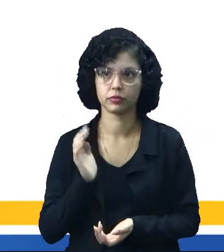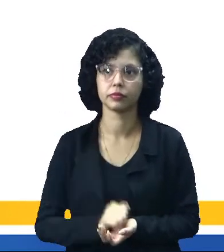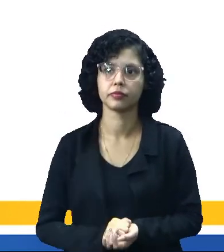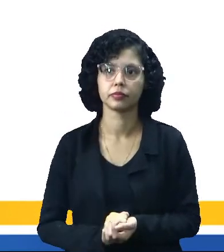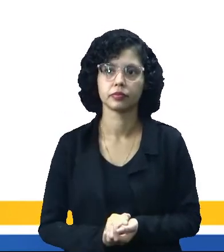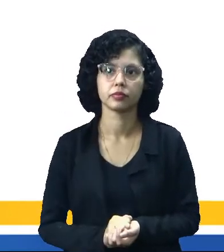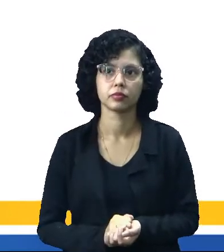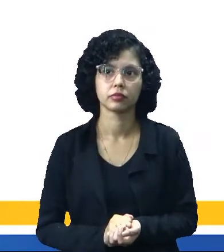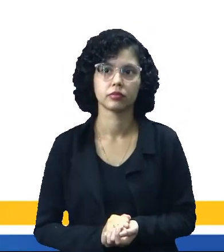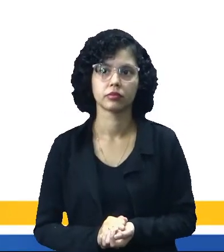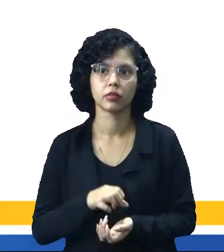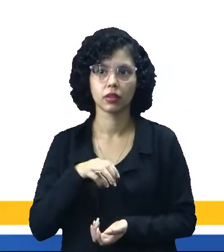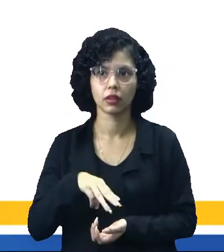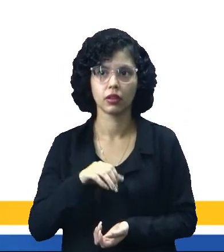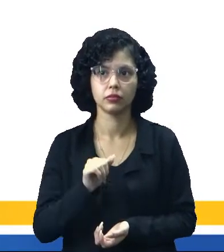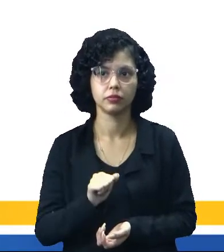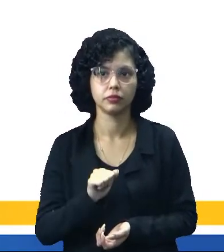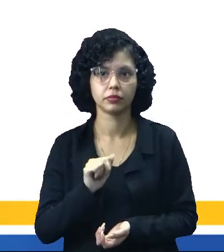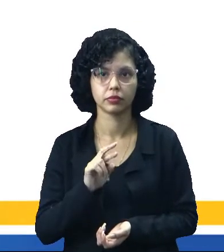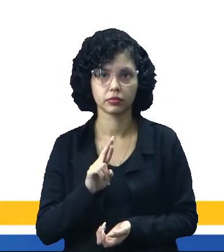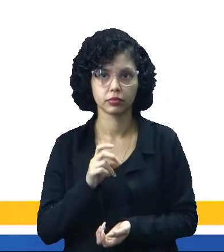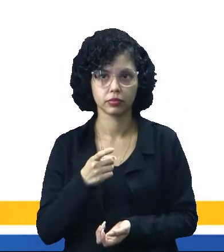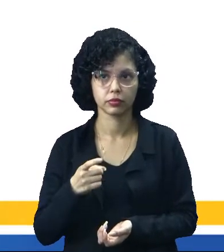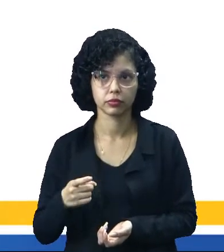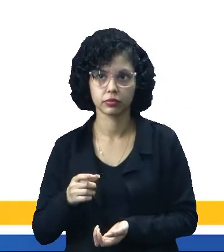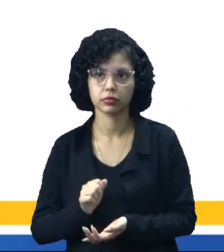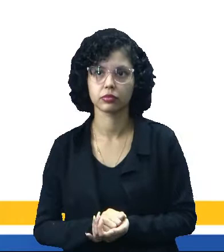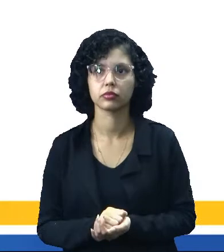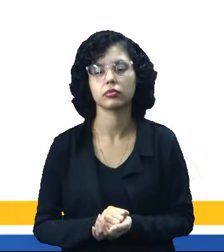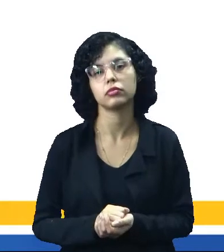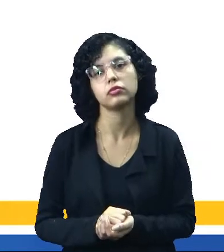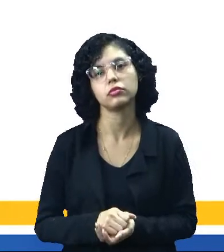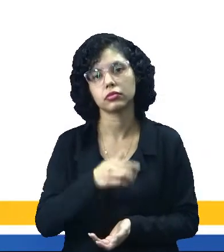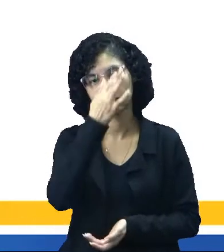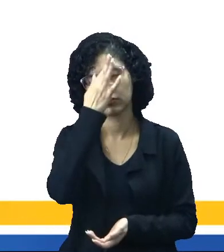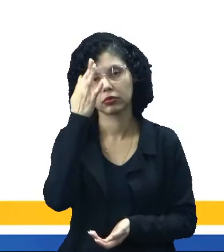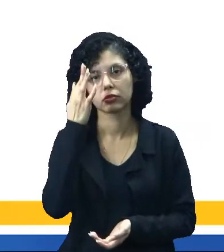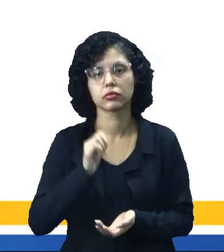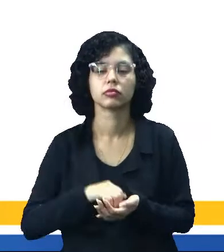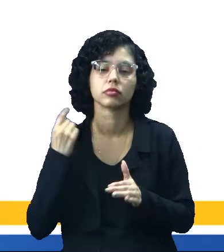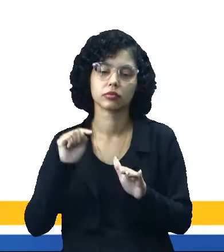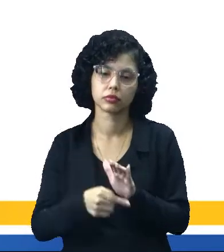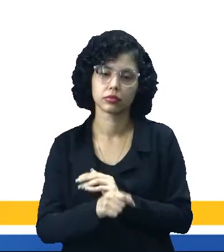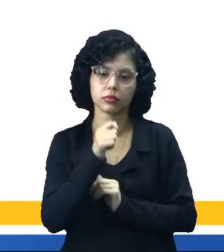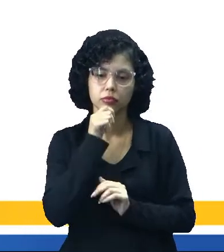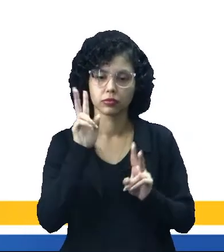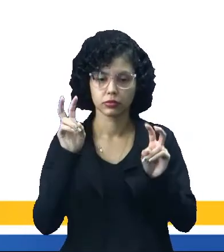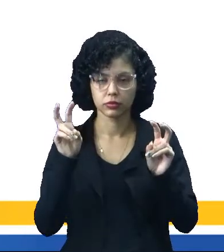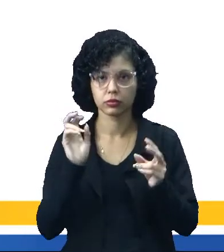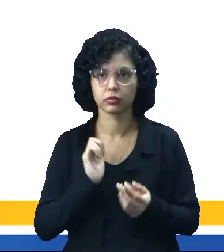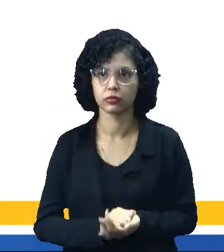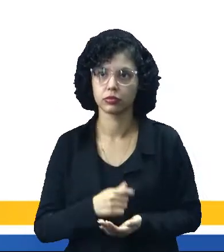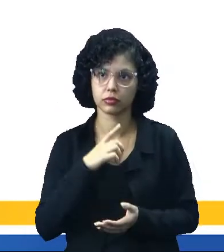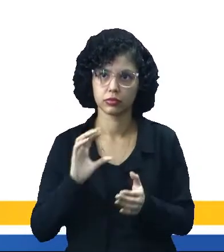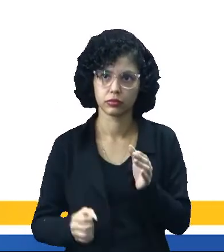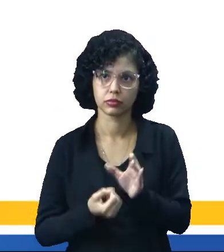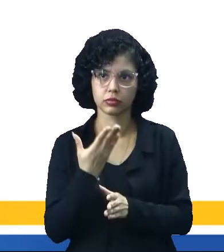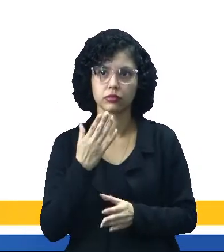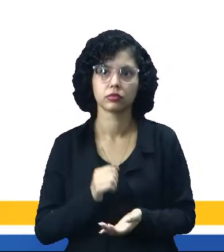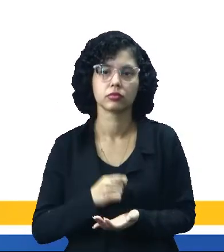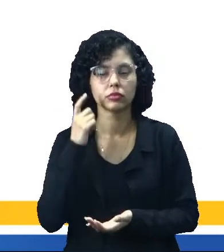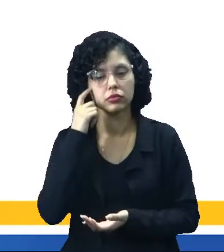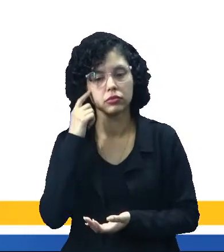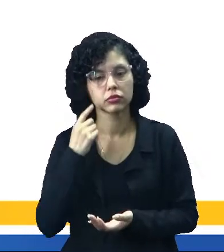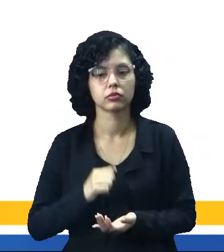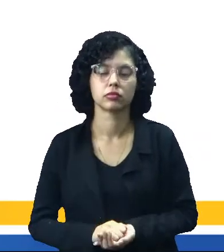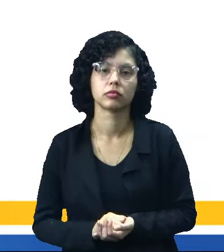né, é um filósofo, né, que dentro da teoria dele, né, se dá origem à corrente de